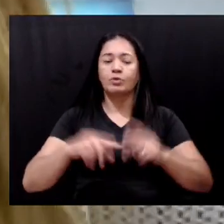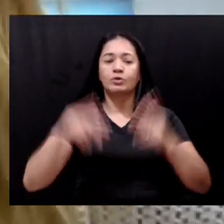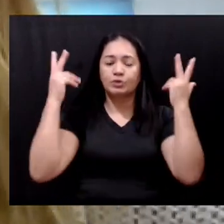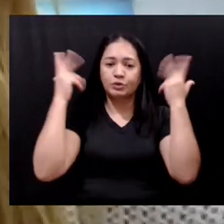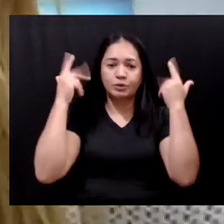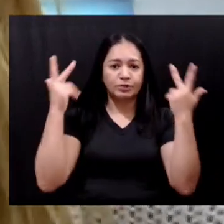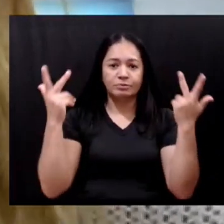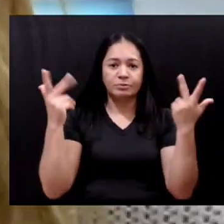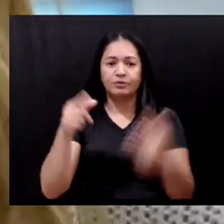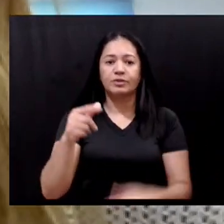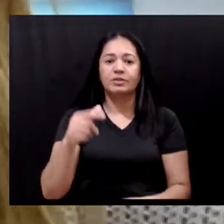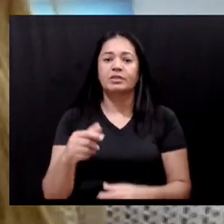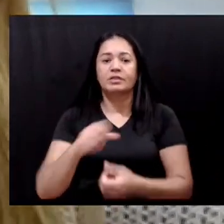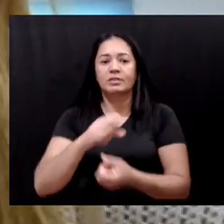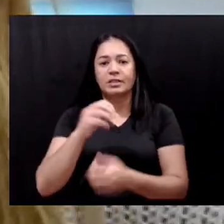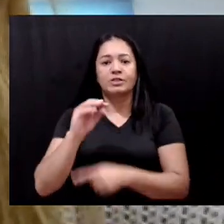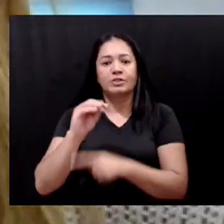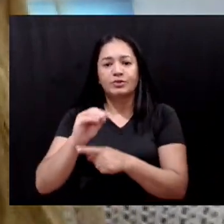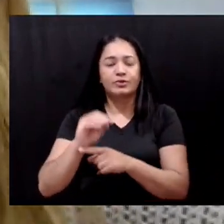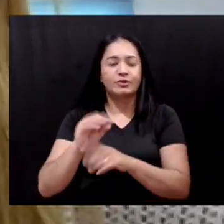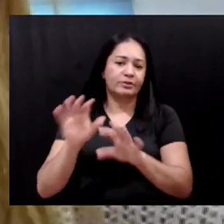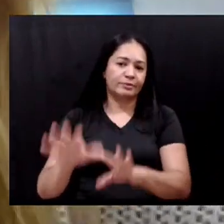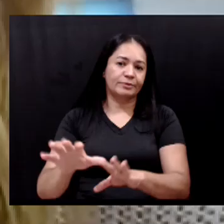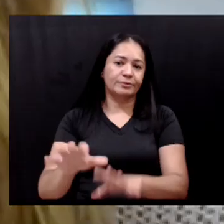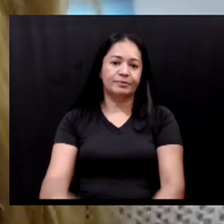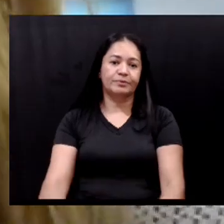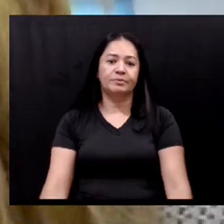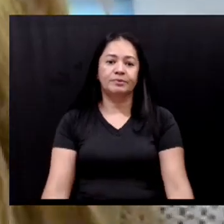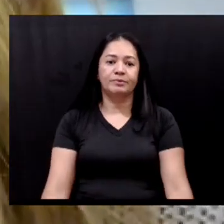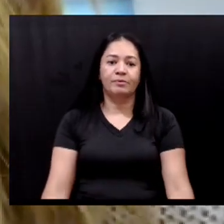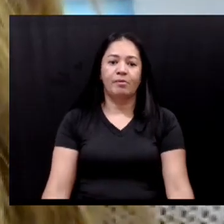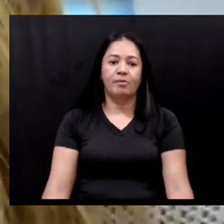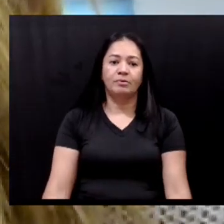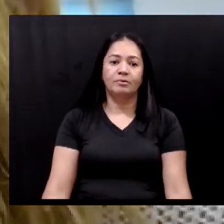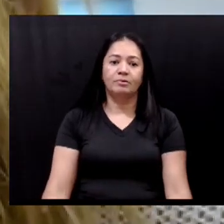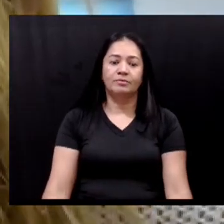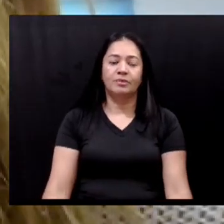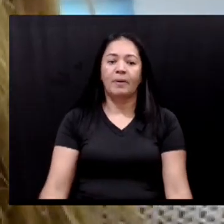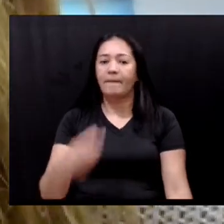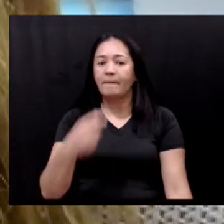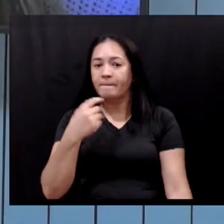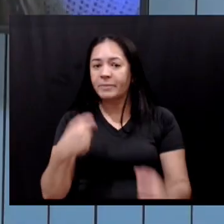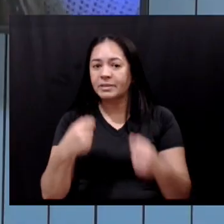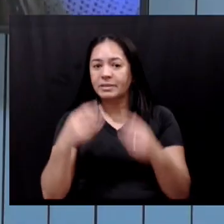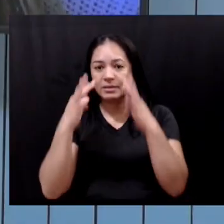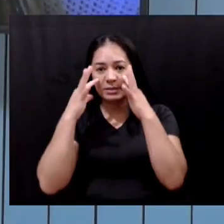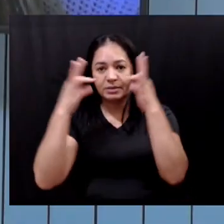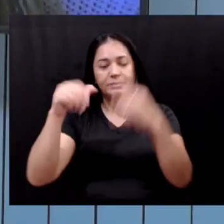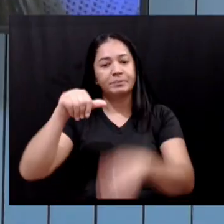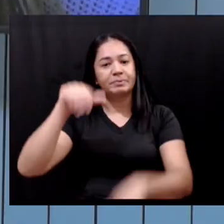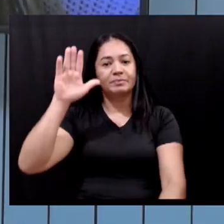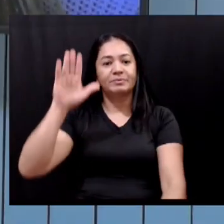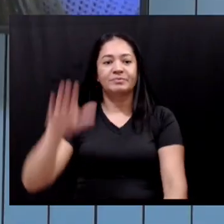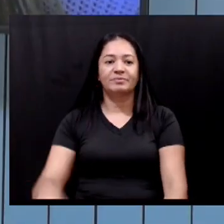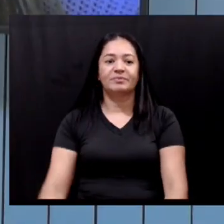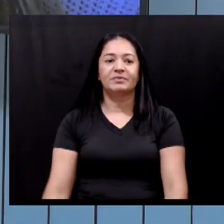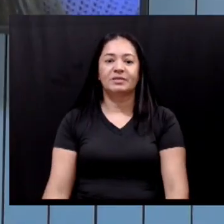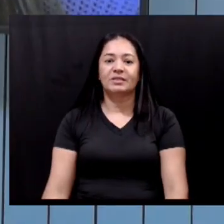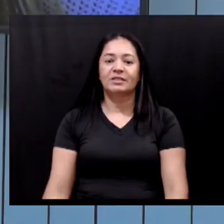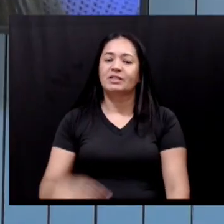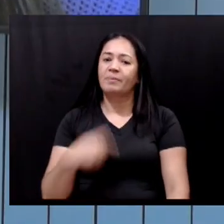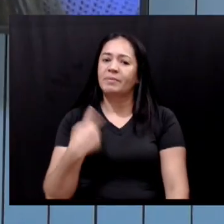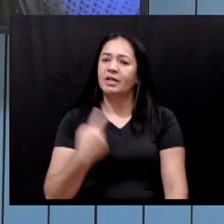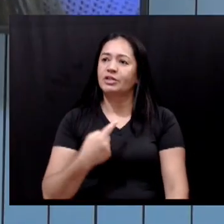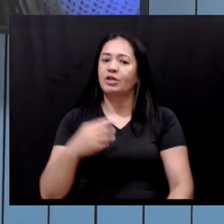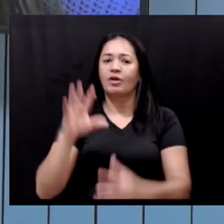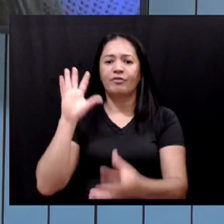sustentar nesse sentido, né? Então, acho que isso precisa de uma atenção. Cíntia, para a gente finalizar, então, aqui o nosso quadro,